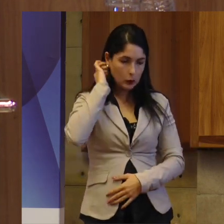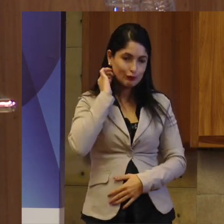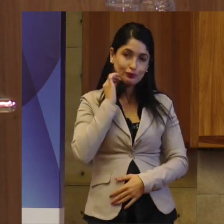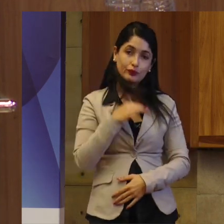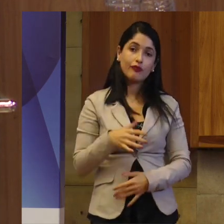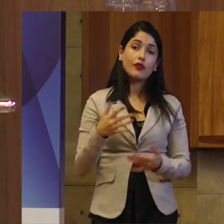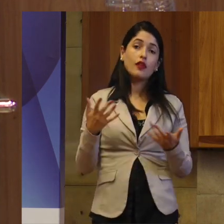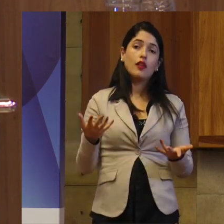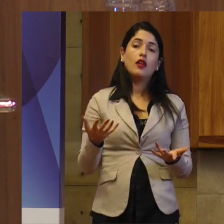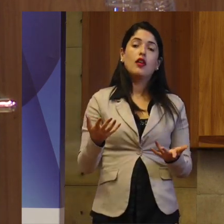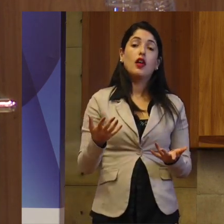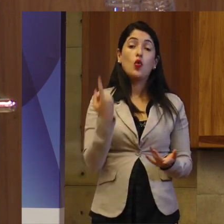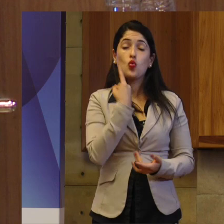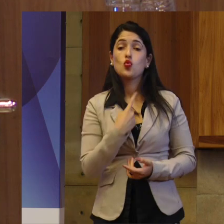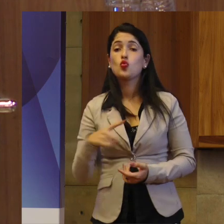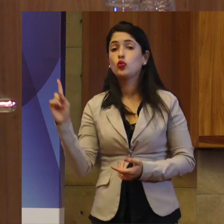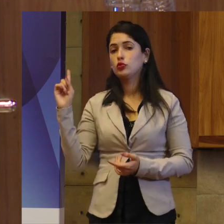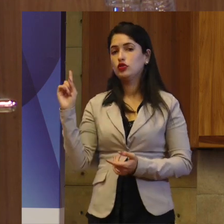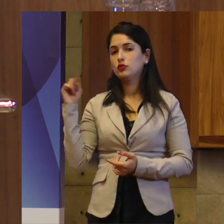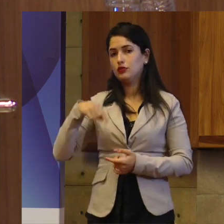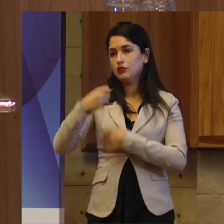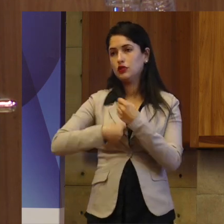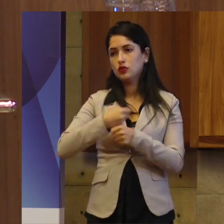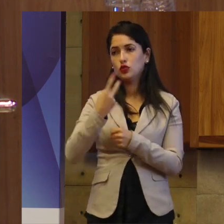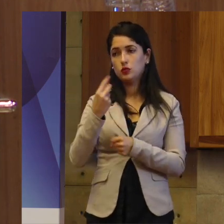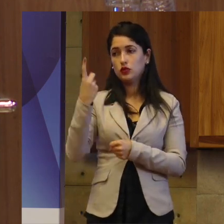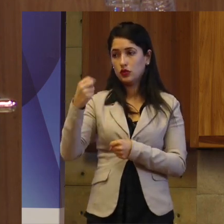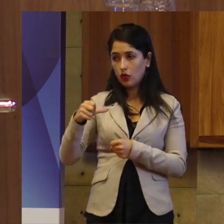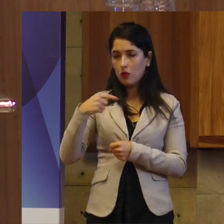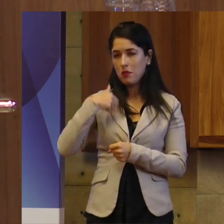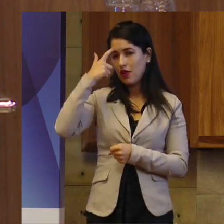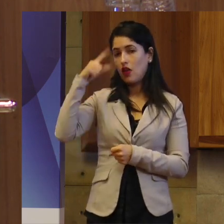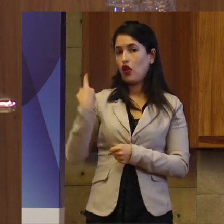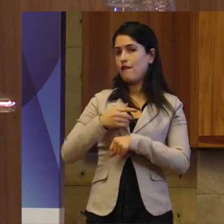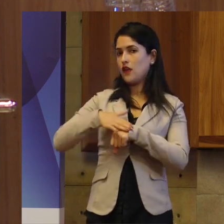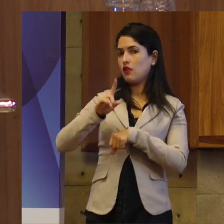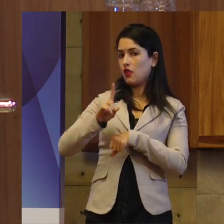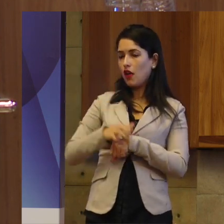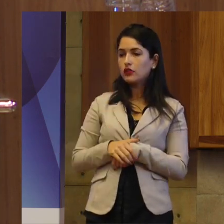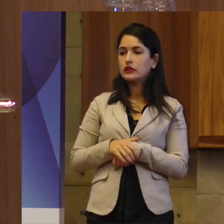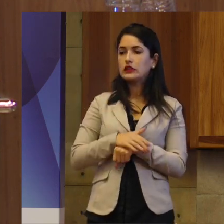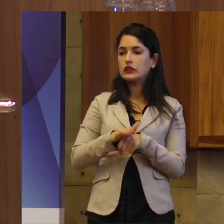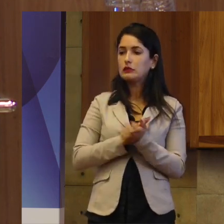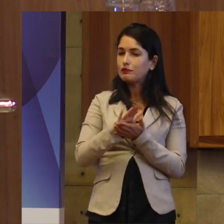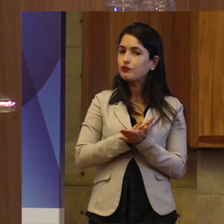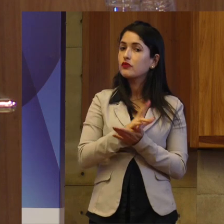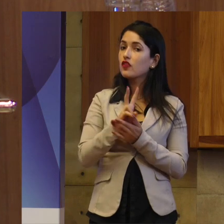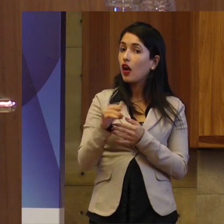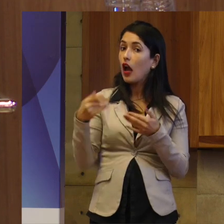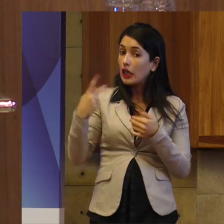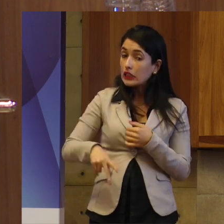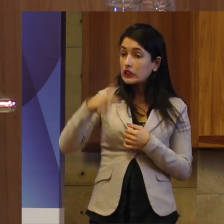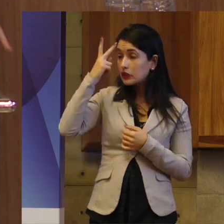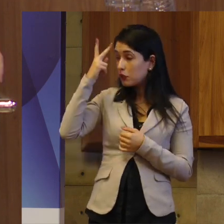vou ressaltar uma última iniciativa também do ano, de 2019, para vocês não pensarem que a gente não está fazendo nada. Vamos organizar aqui em São